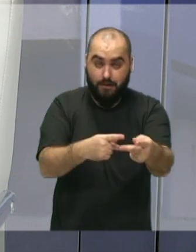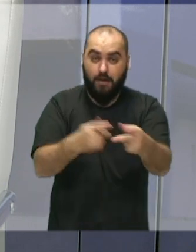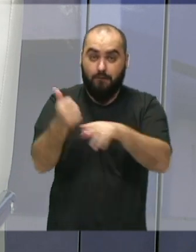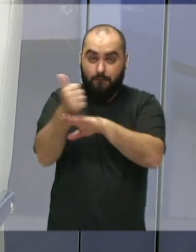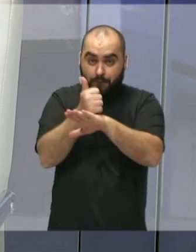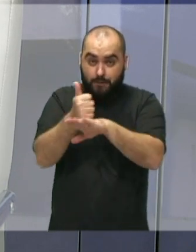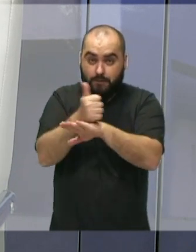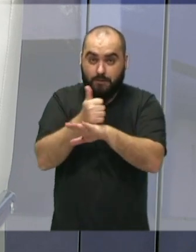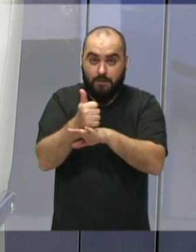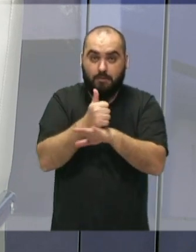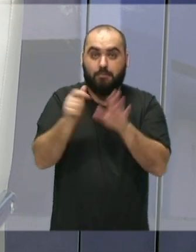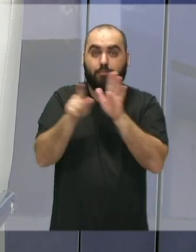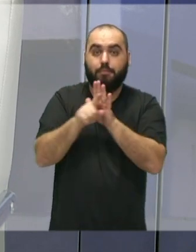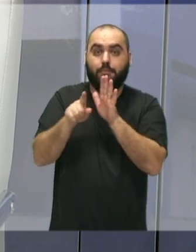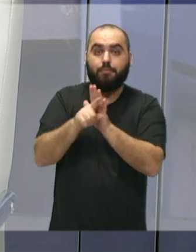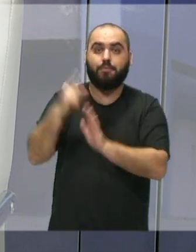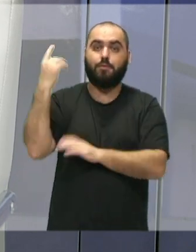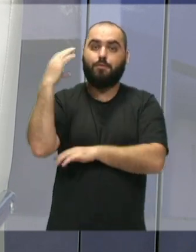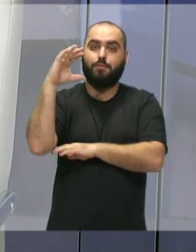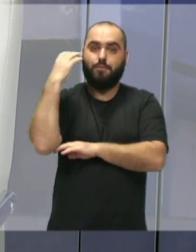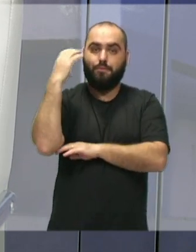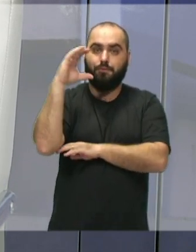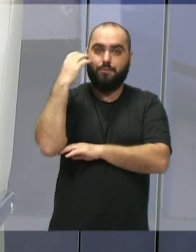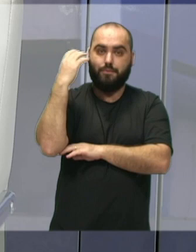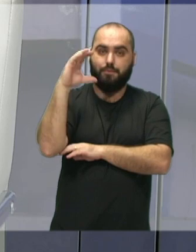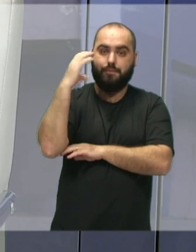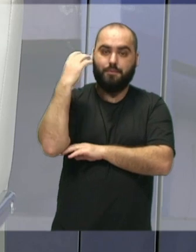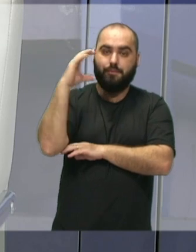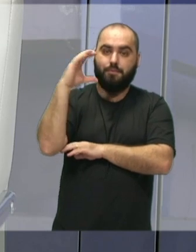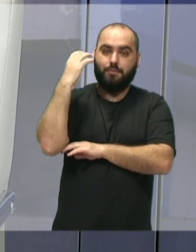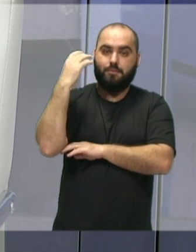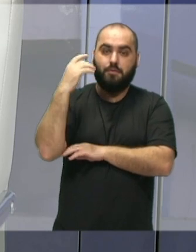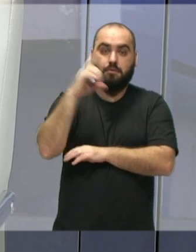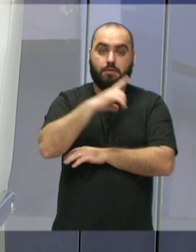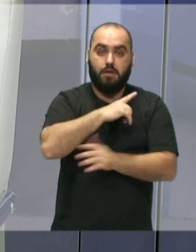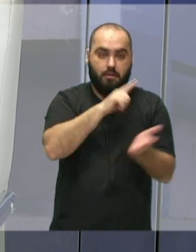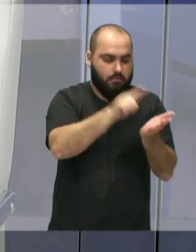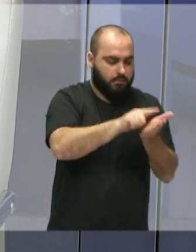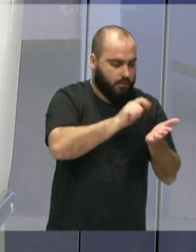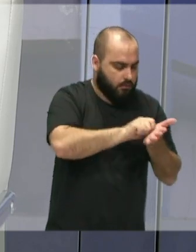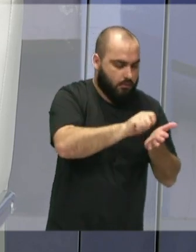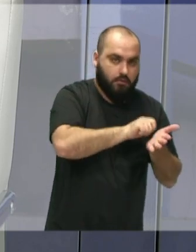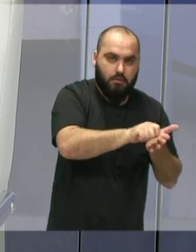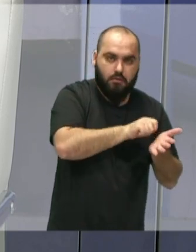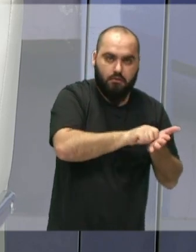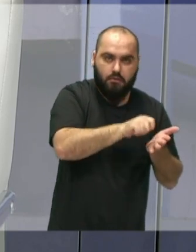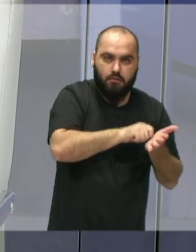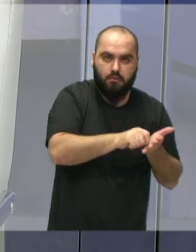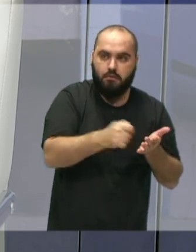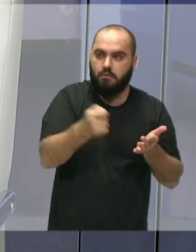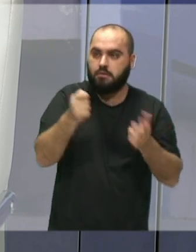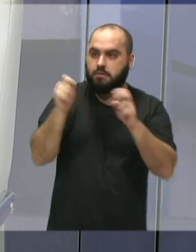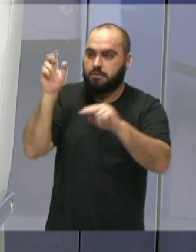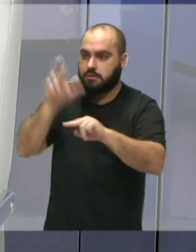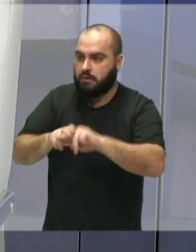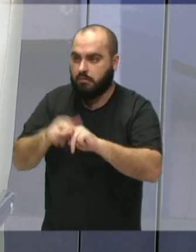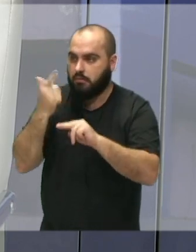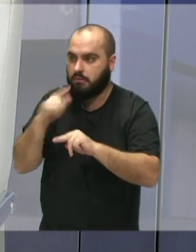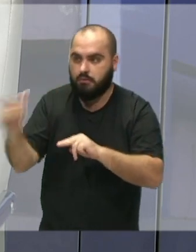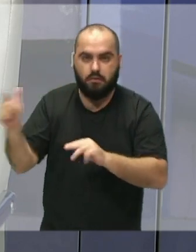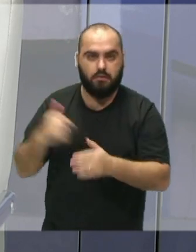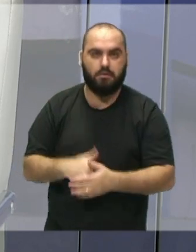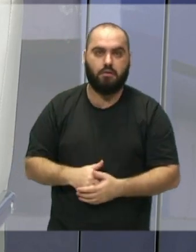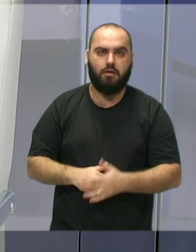funcionária levava ventilador. Alguns ainda estão trabalhando no prontuário do papel. Alguns não têm onde sentar. É cada coisa, é